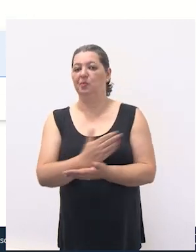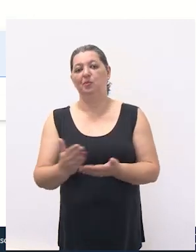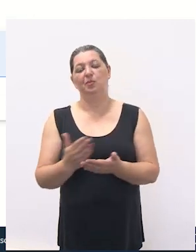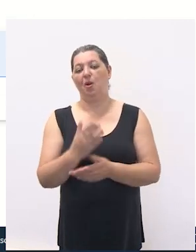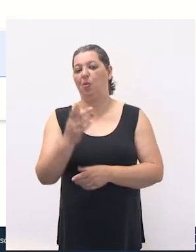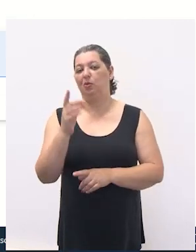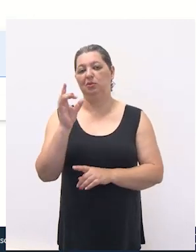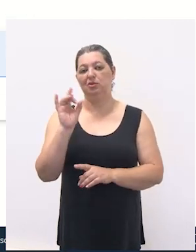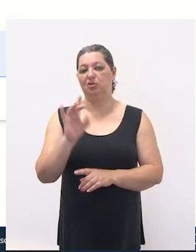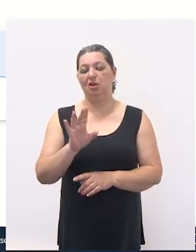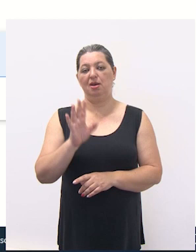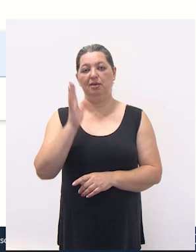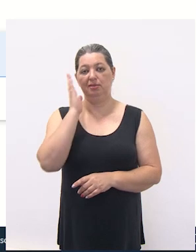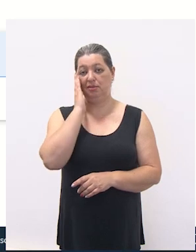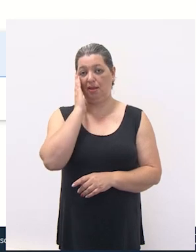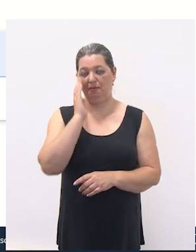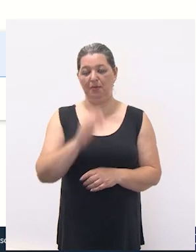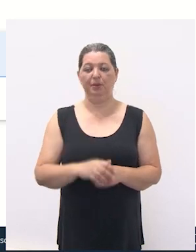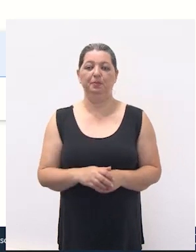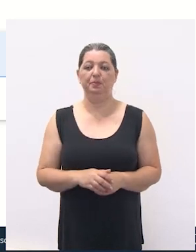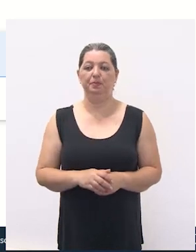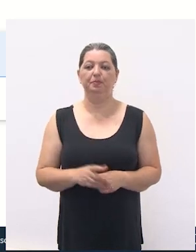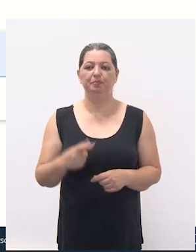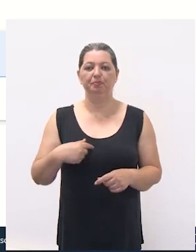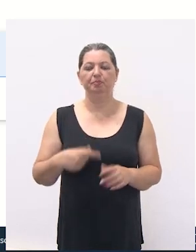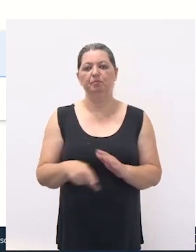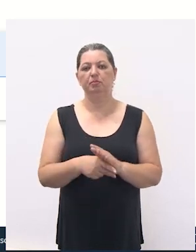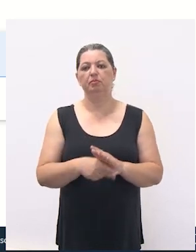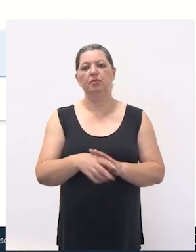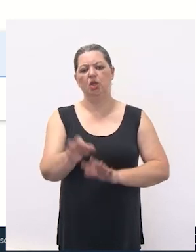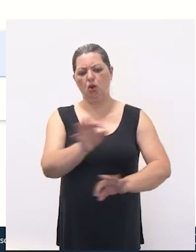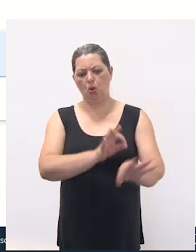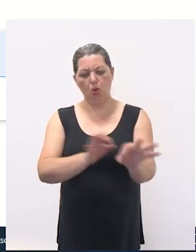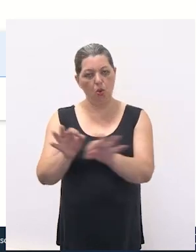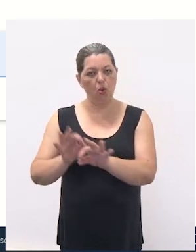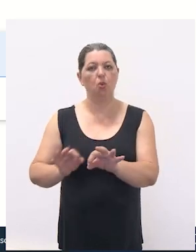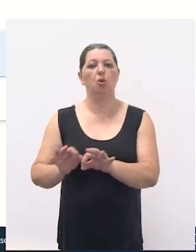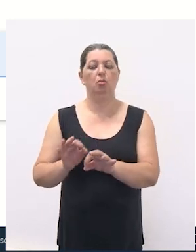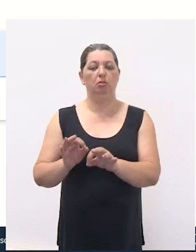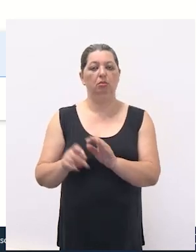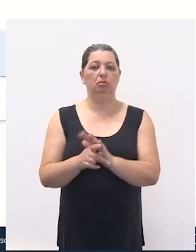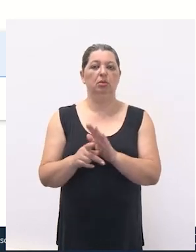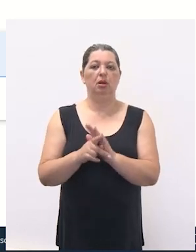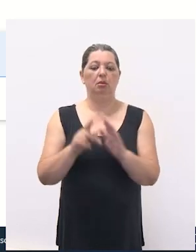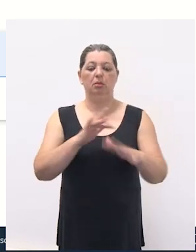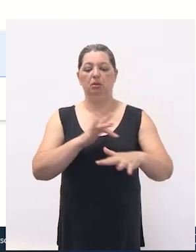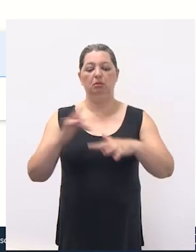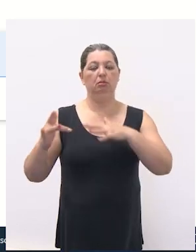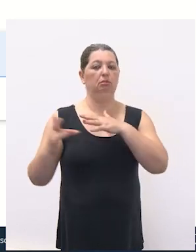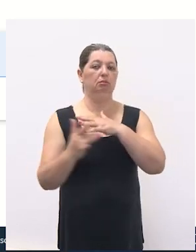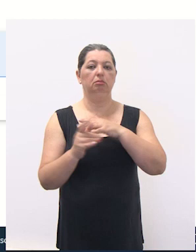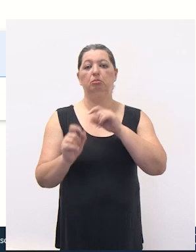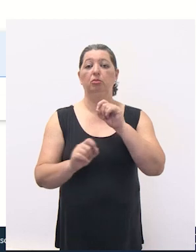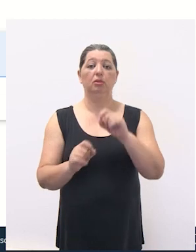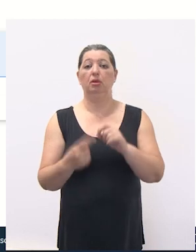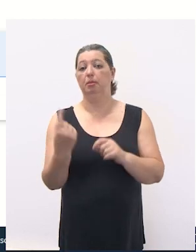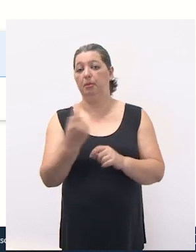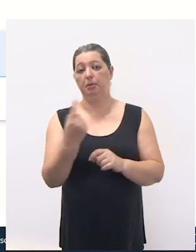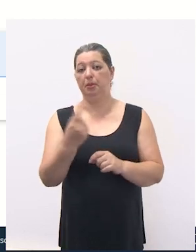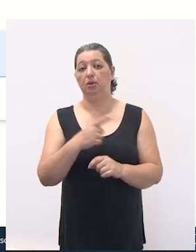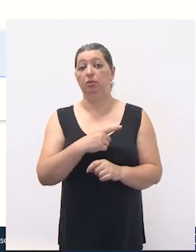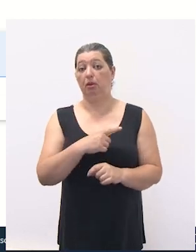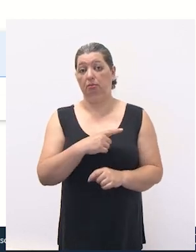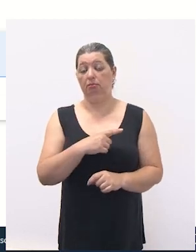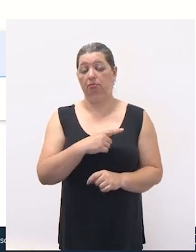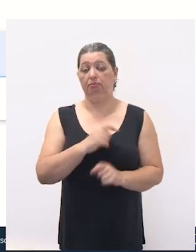eu vou meio que fazendo até como eles funcionam, né, nas redes sociais. O que tem primeiro nas redes sociais, nos murais